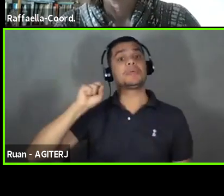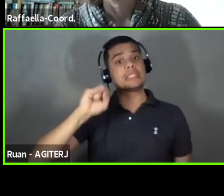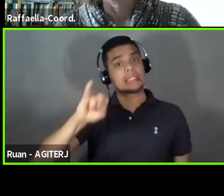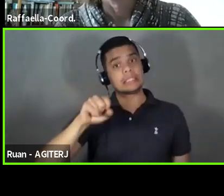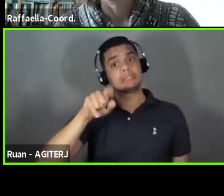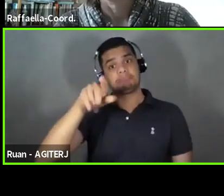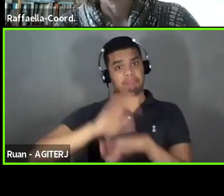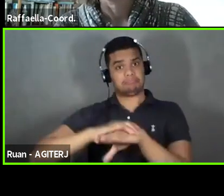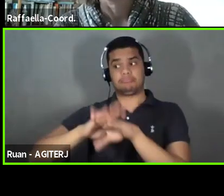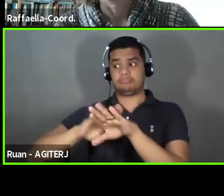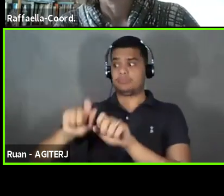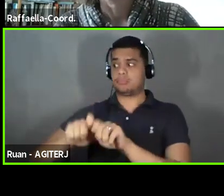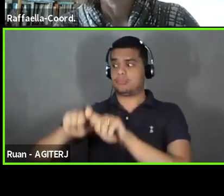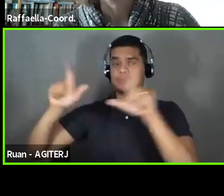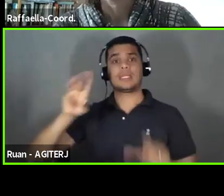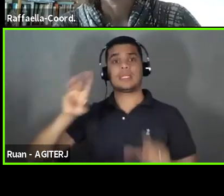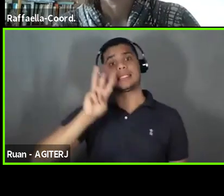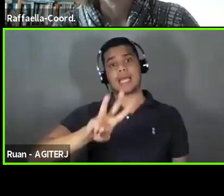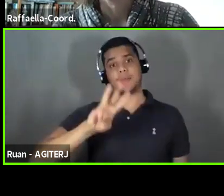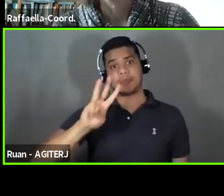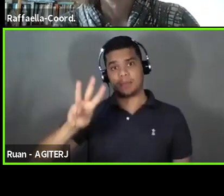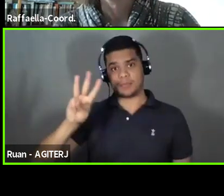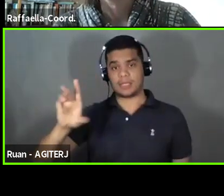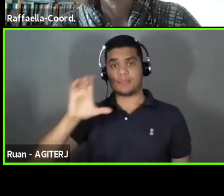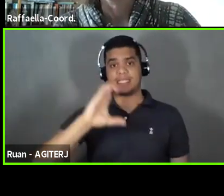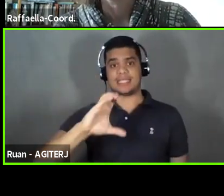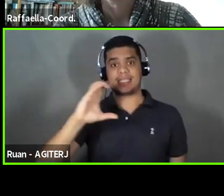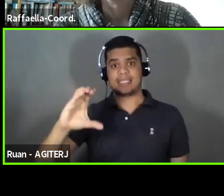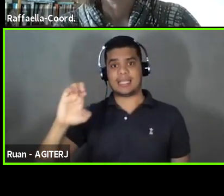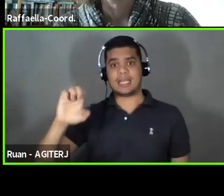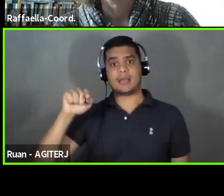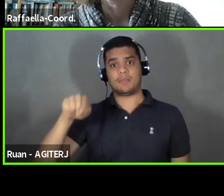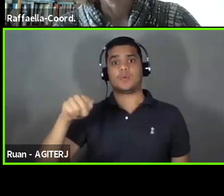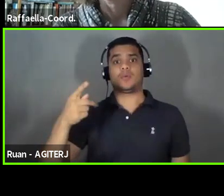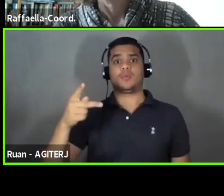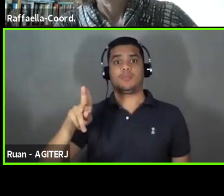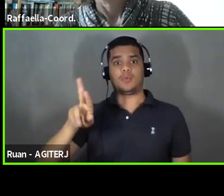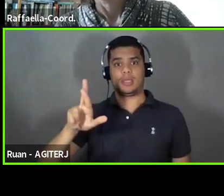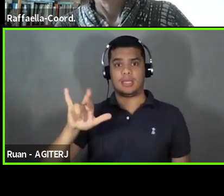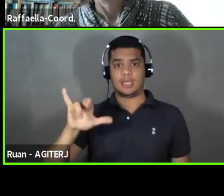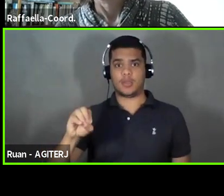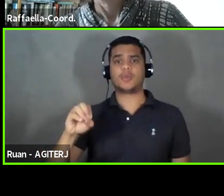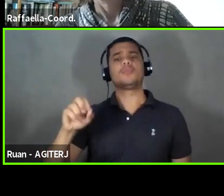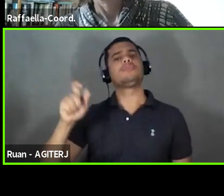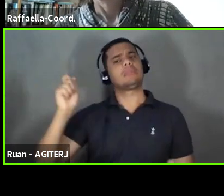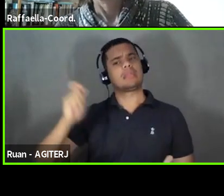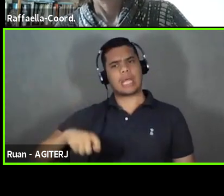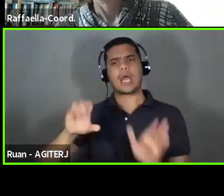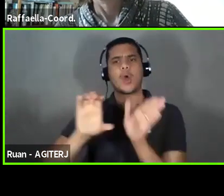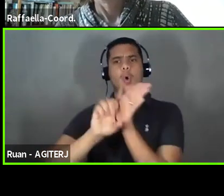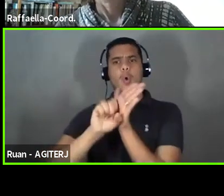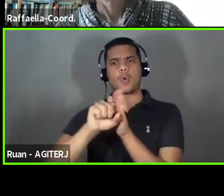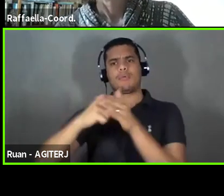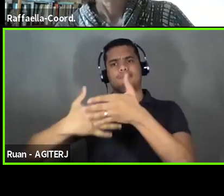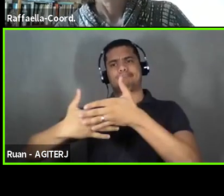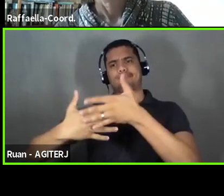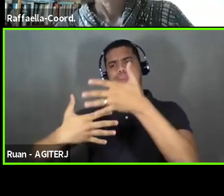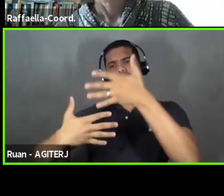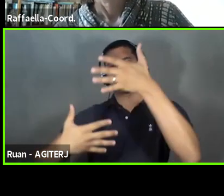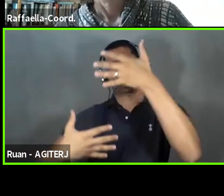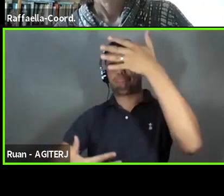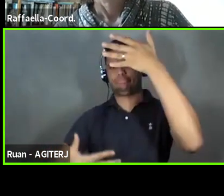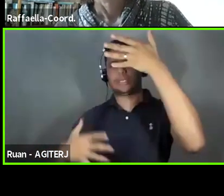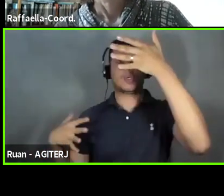acessarem o site da CCE PUC Rio, é só jogar isso no Google, vai aparecer lá, tem uma lista de todos